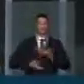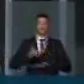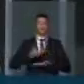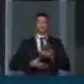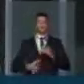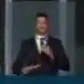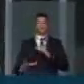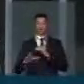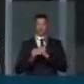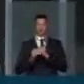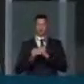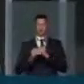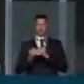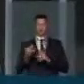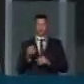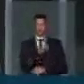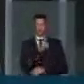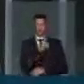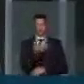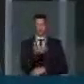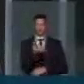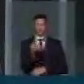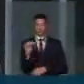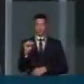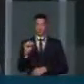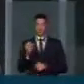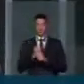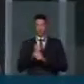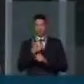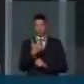emenda constitucional número 60 de 2009.